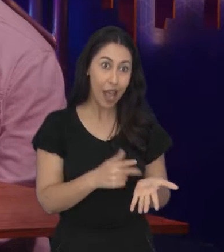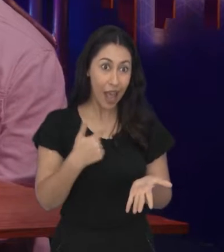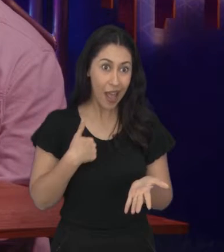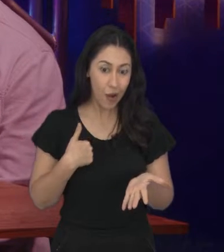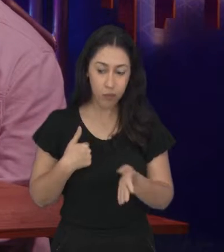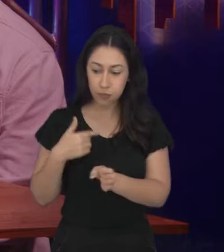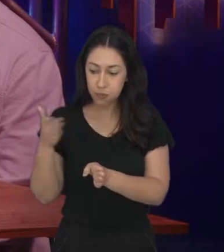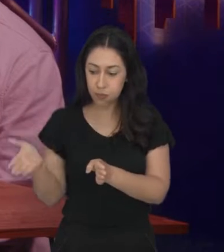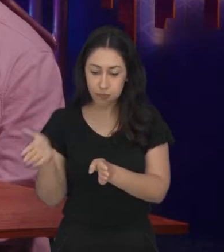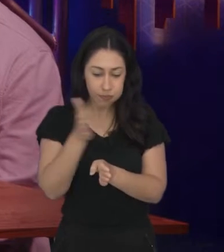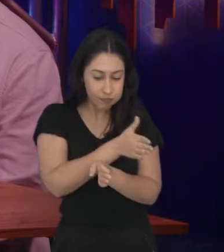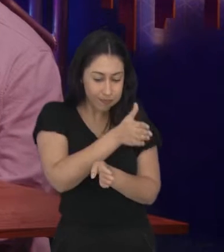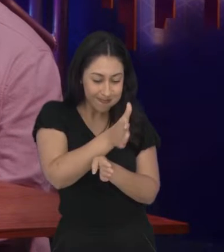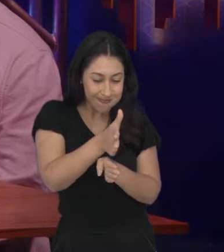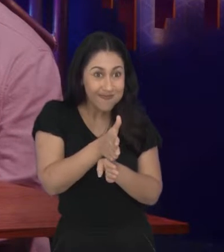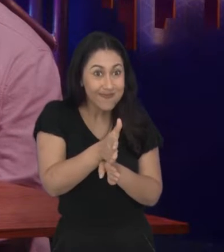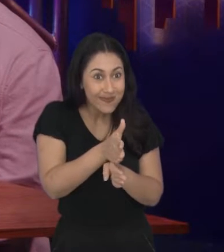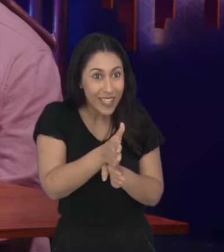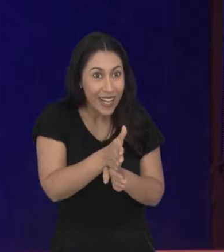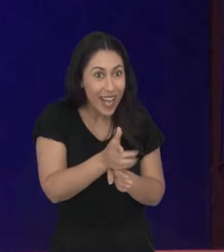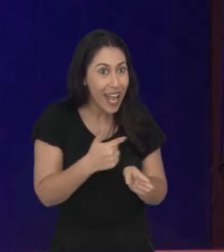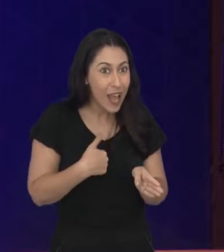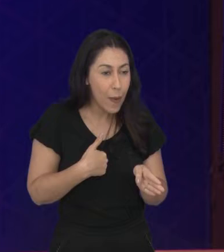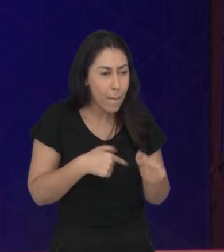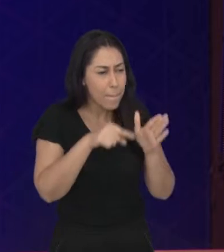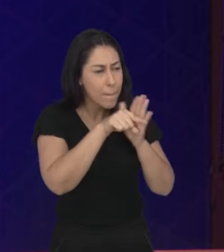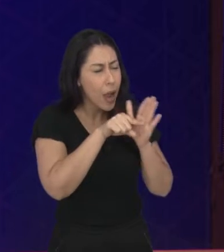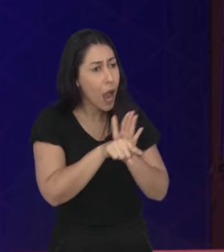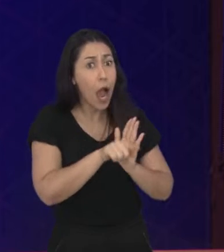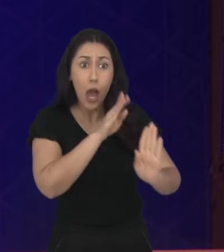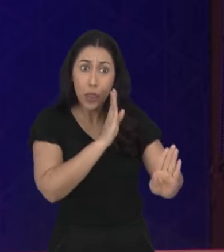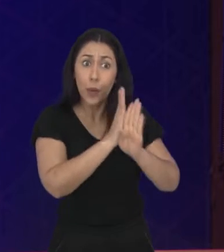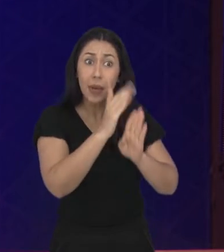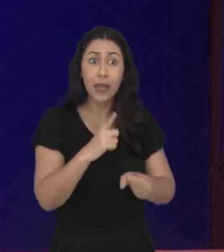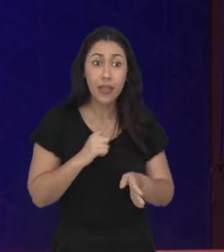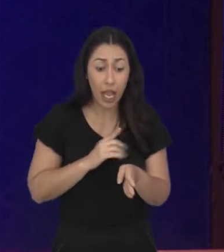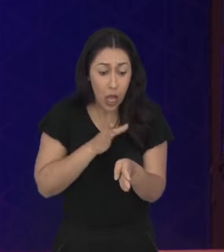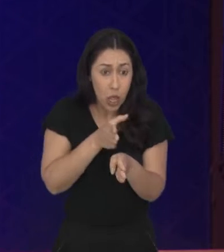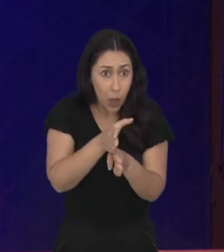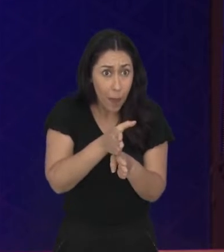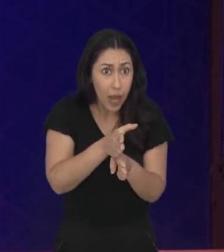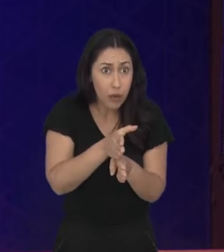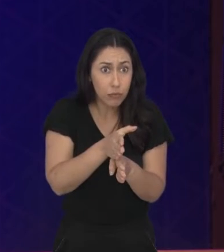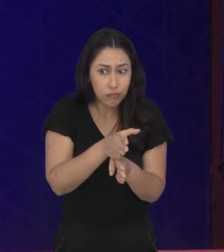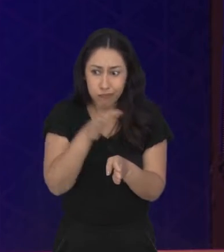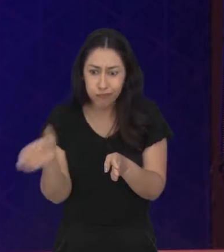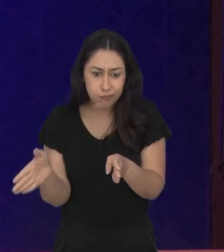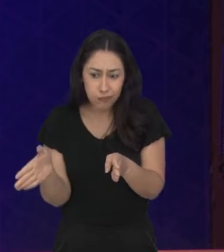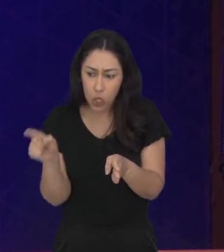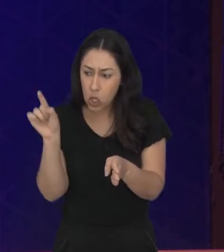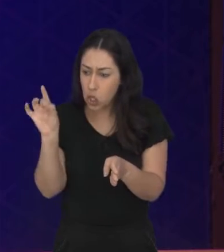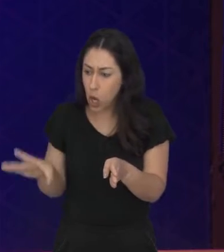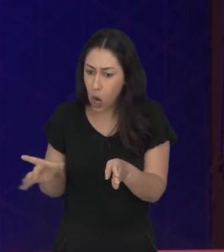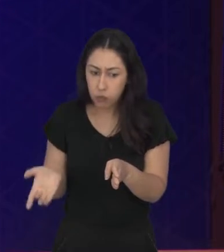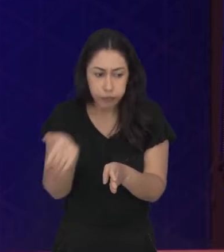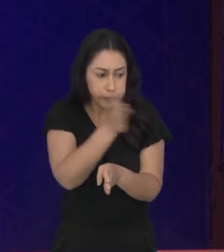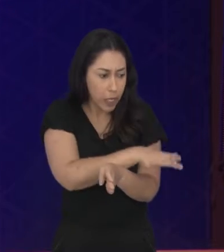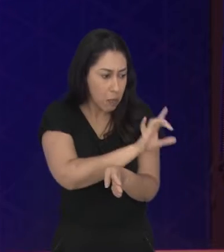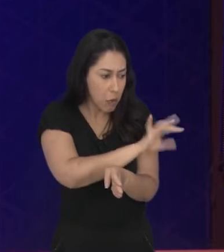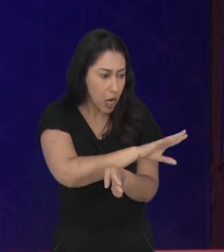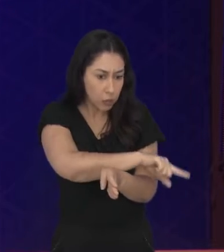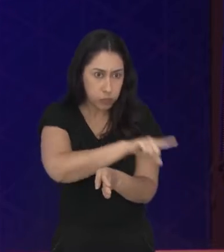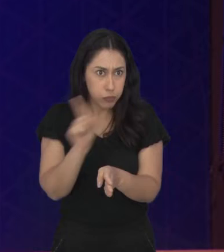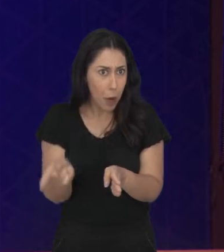intermediário. Na verdade, pesquisando, eu nem sabia que existia esse intermediário, mas não existe só pessoas, né, noturnas